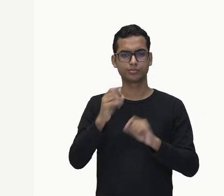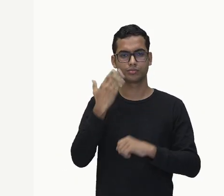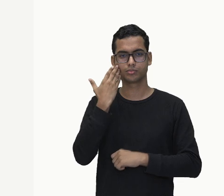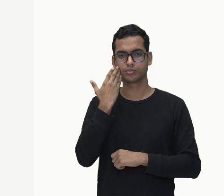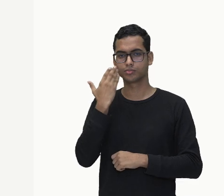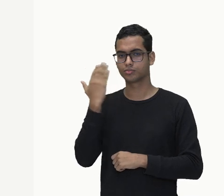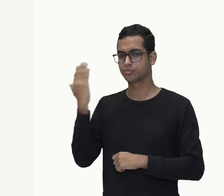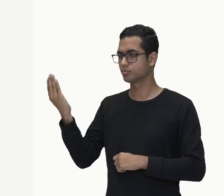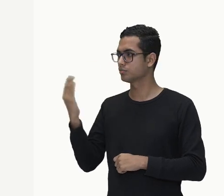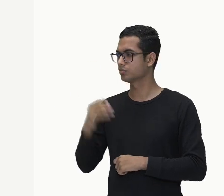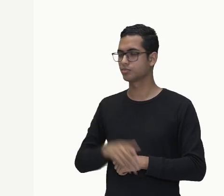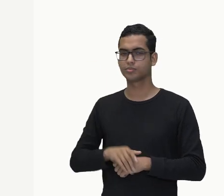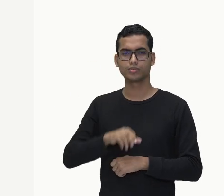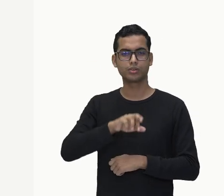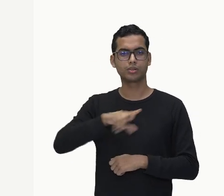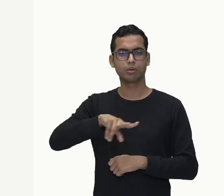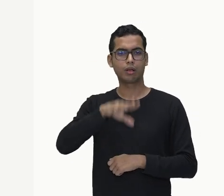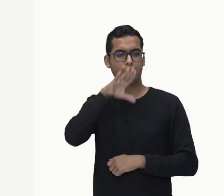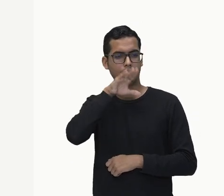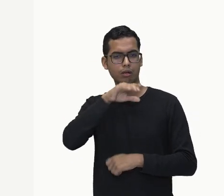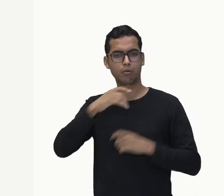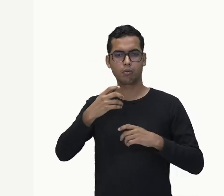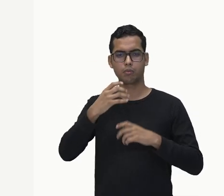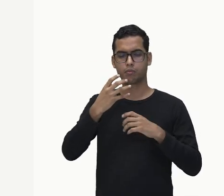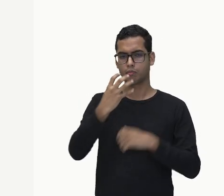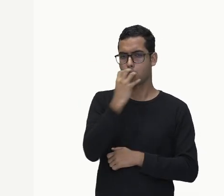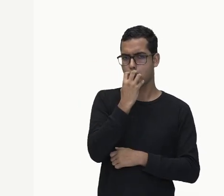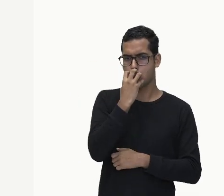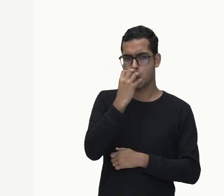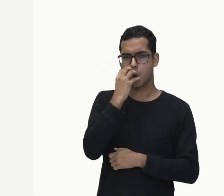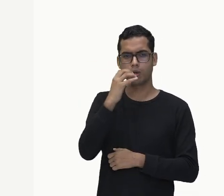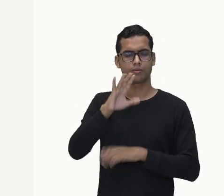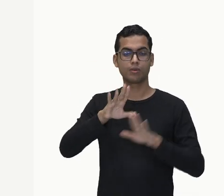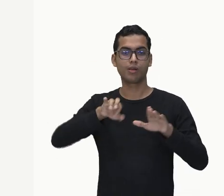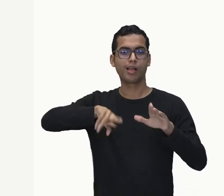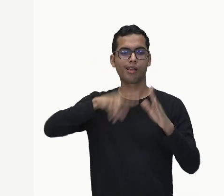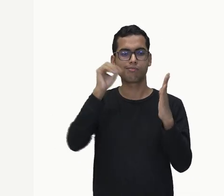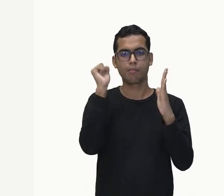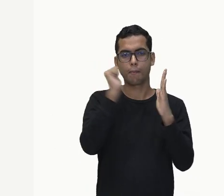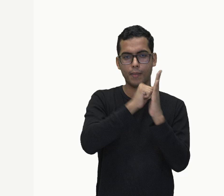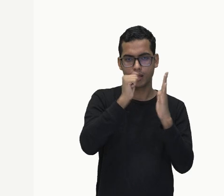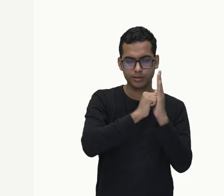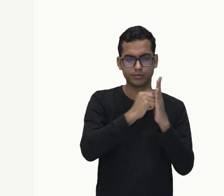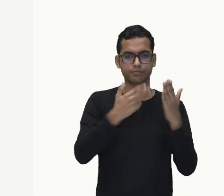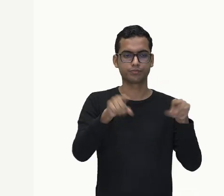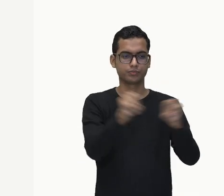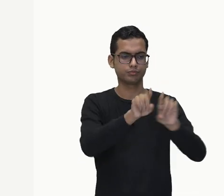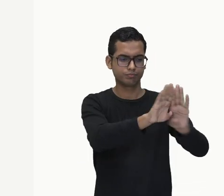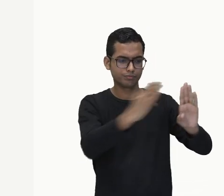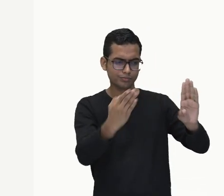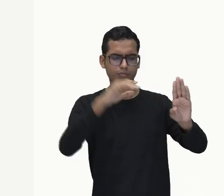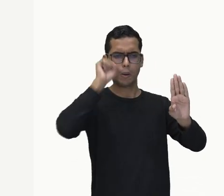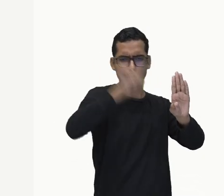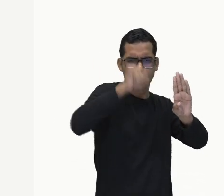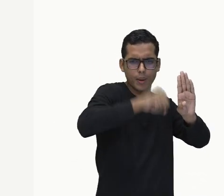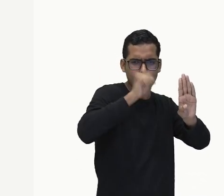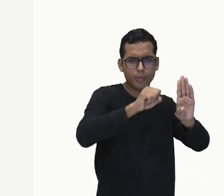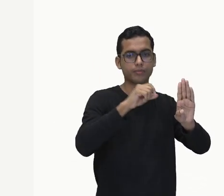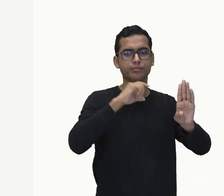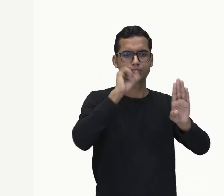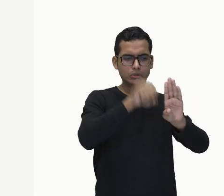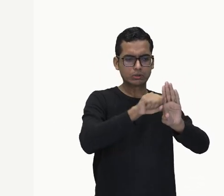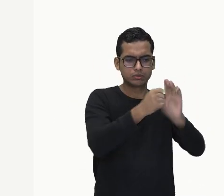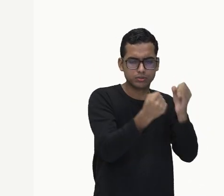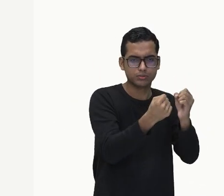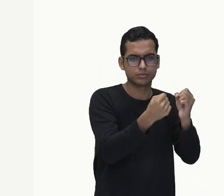tanto na porta que agora está rota. Alguém bateu tanto na porta que a porta ficou quebrada. Agora o verbo ver, que é irregular,